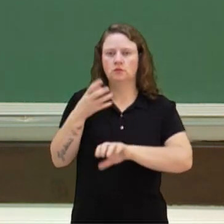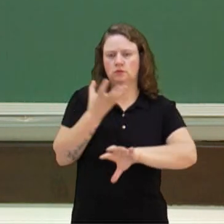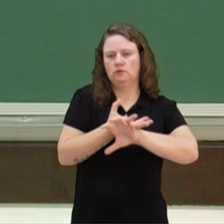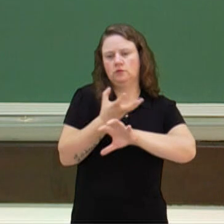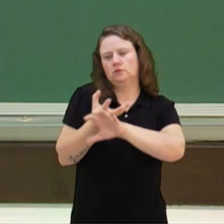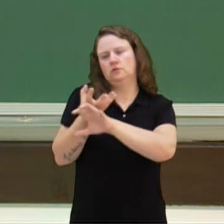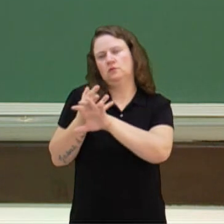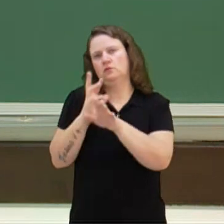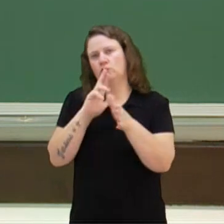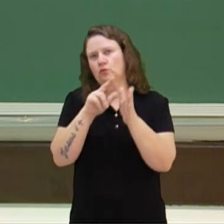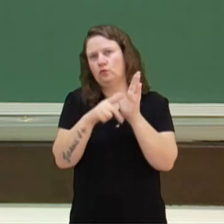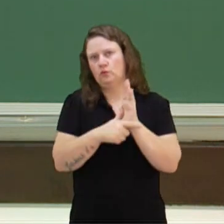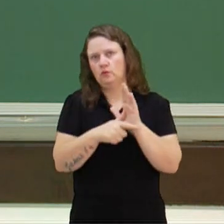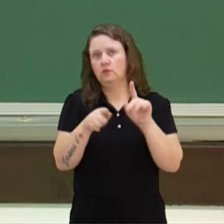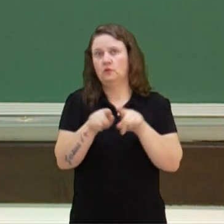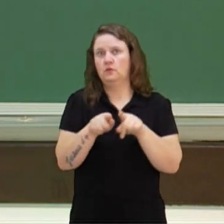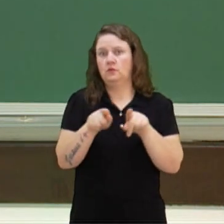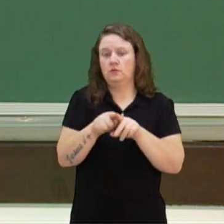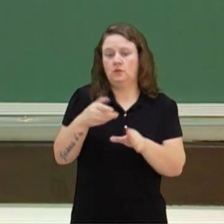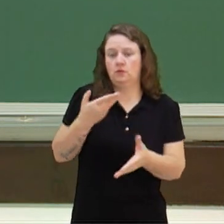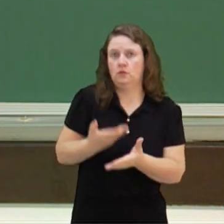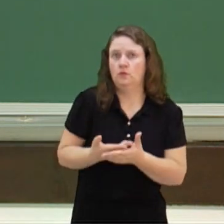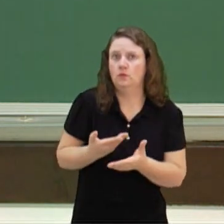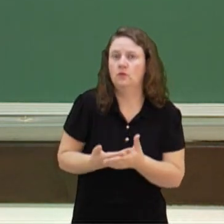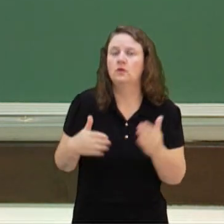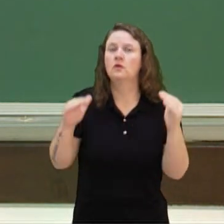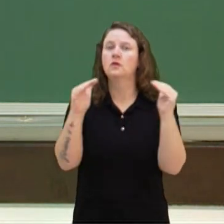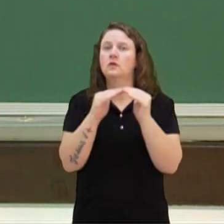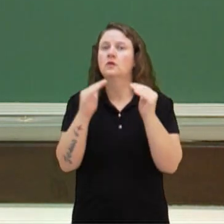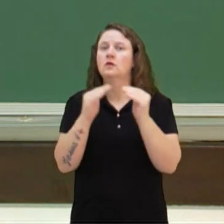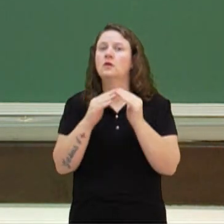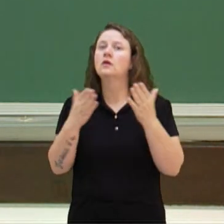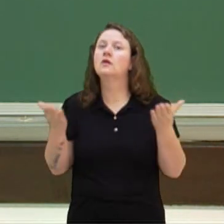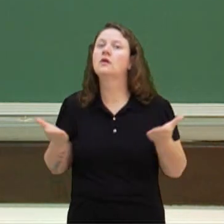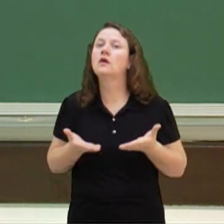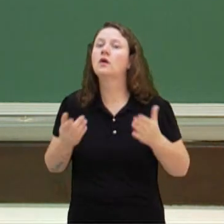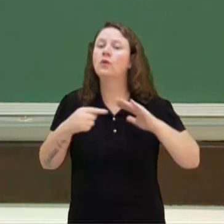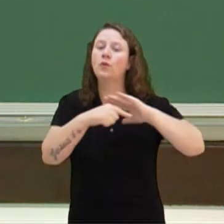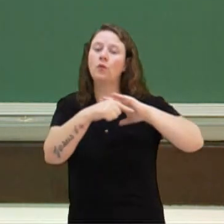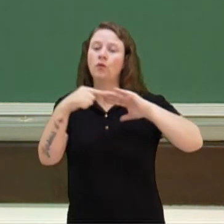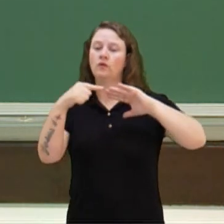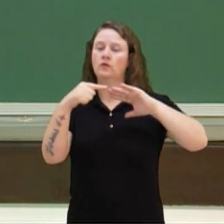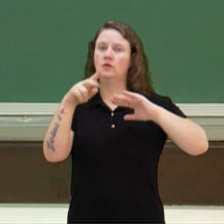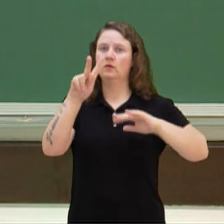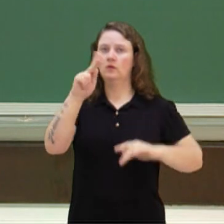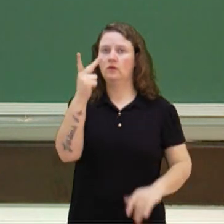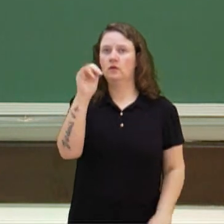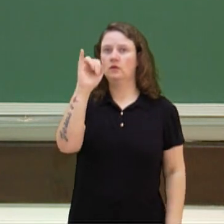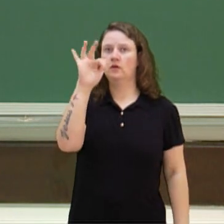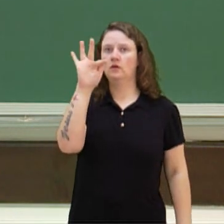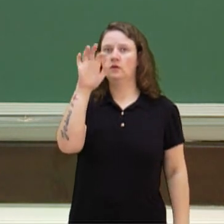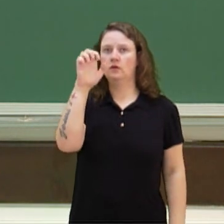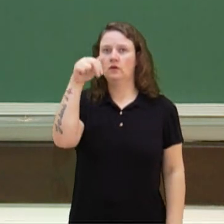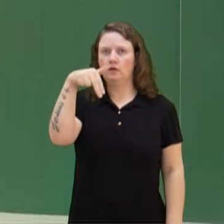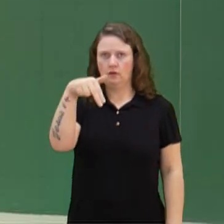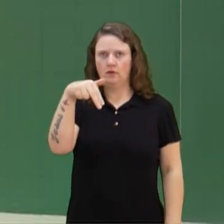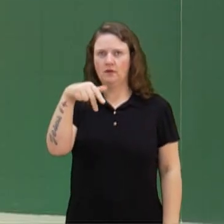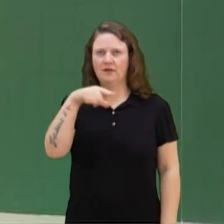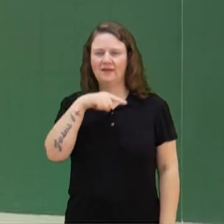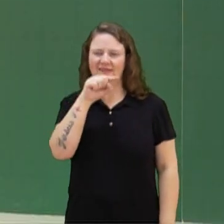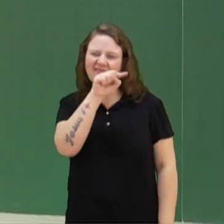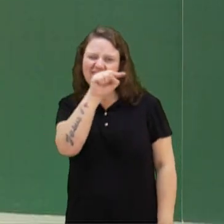disciplinas de vocês, né, estudando em casa. E vamos falar sobre o hífen. O que é o hífen? Vocês dizem